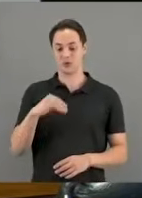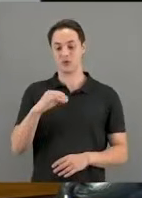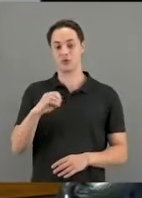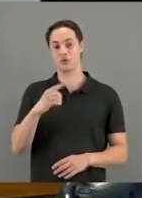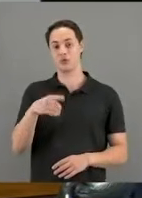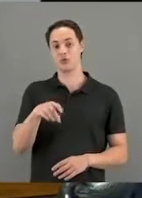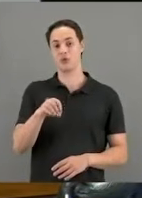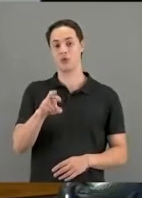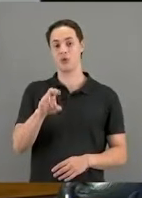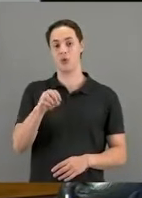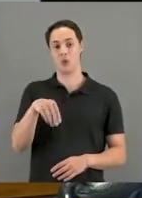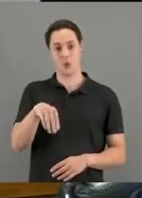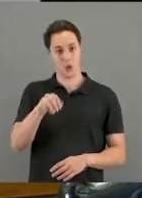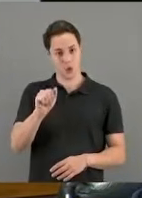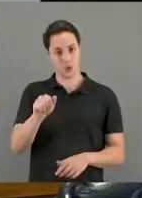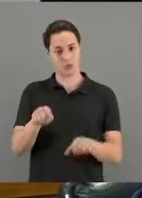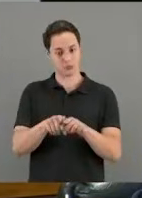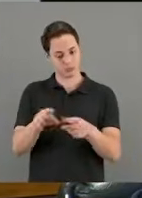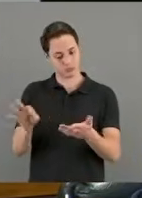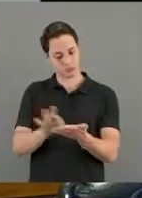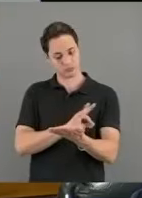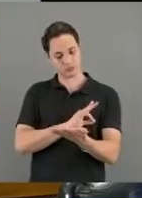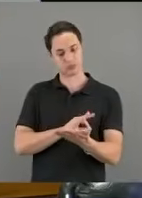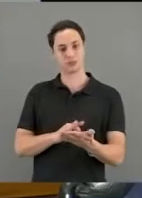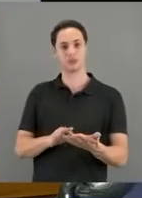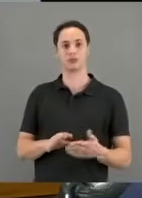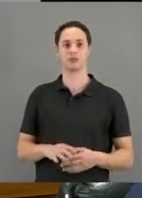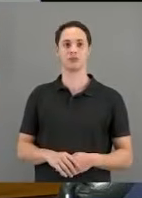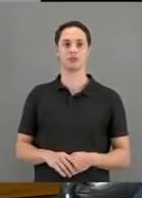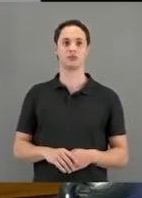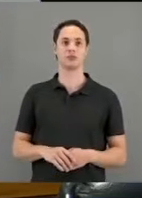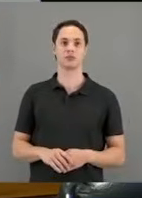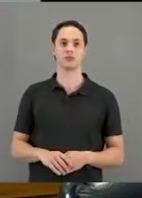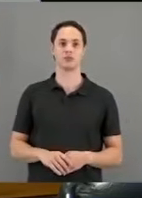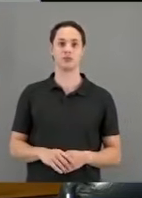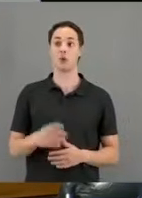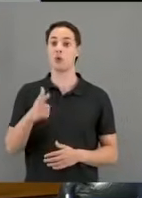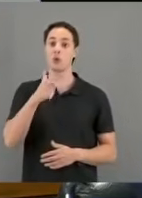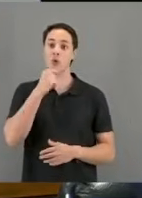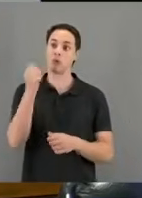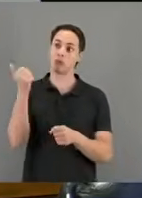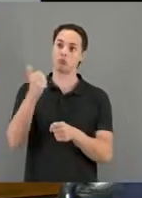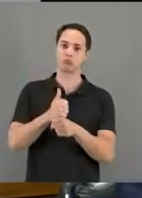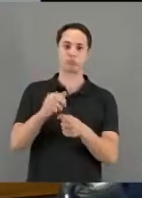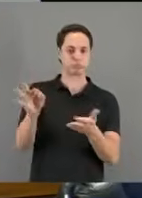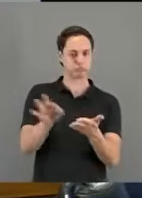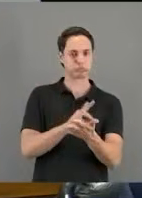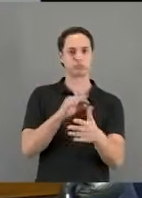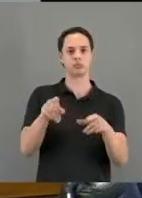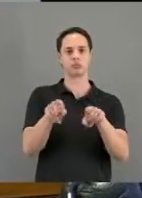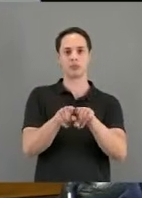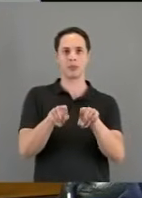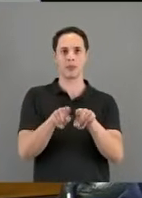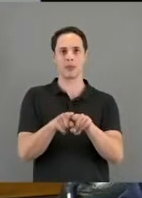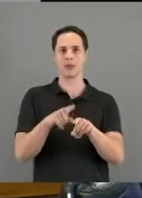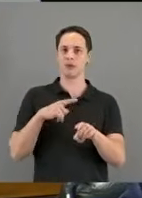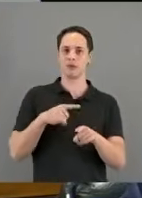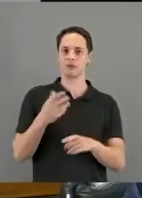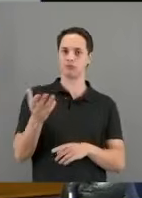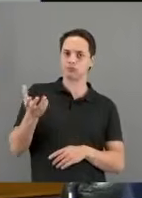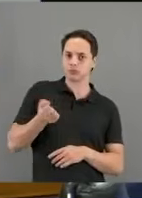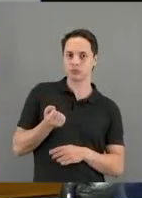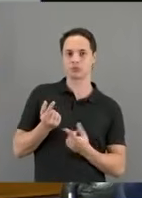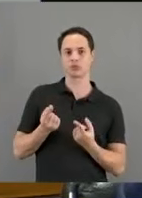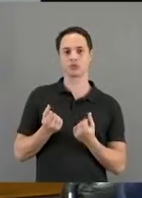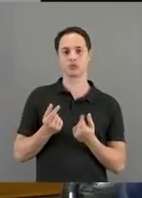Oliveira, que havia assumido no lugar de Onyx Lorenzoni. Parte deles receberam dinheiro do roubo do INSS